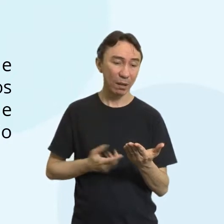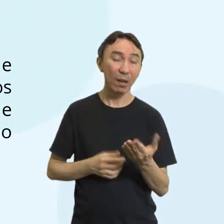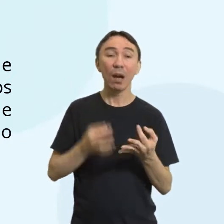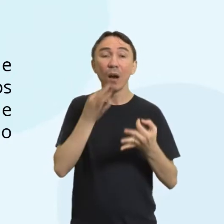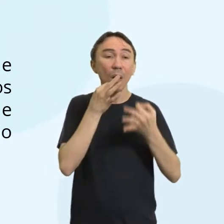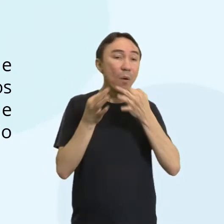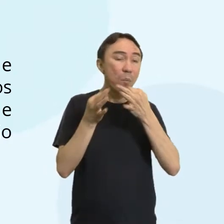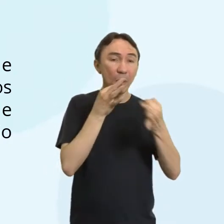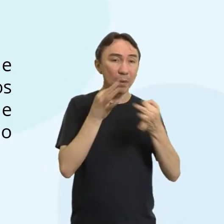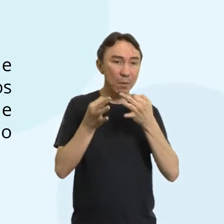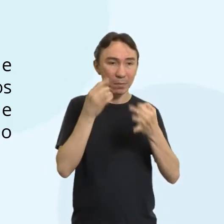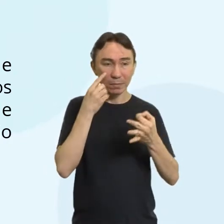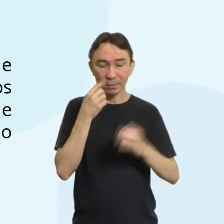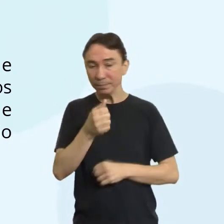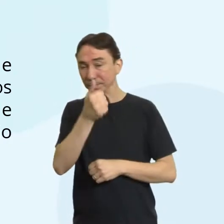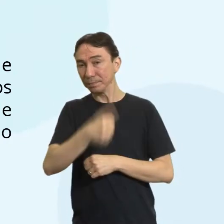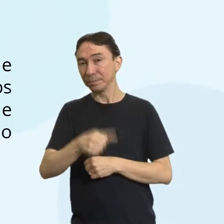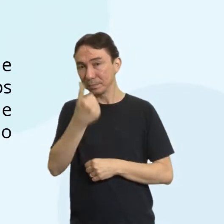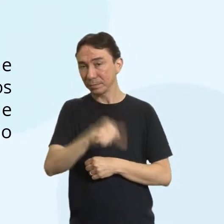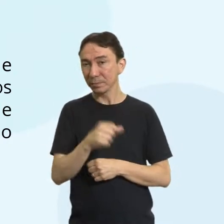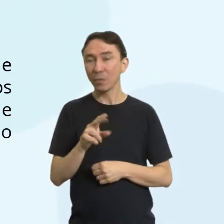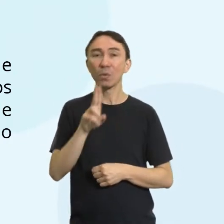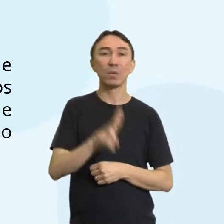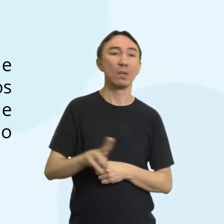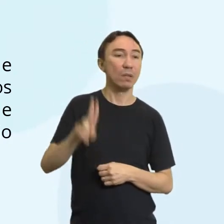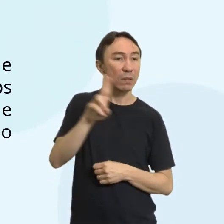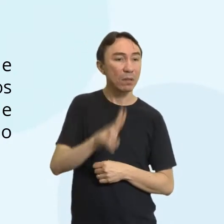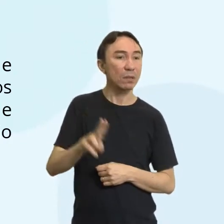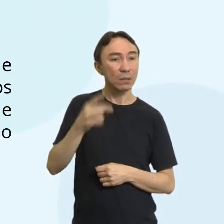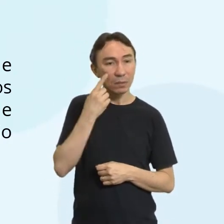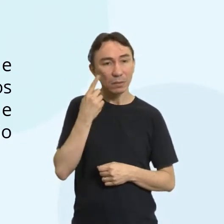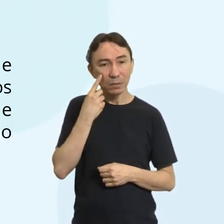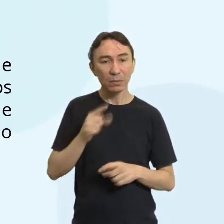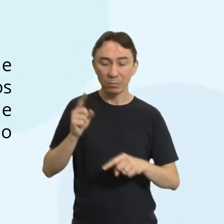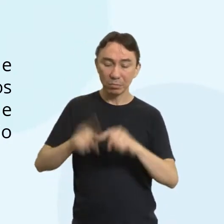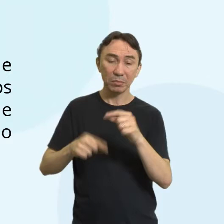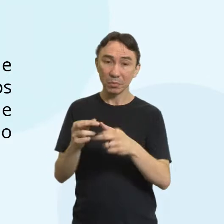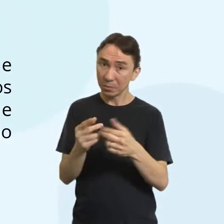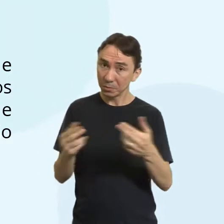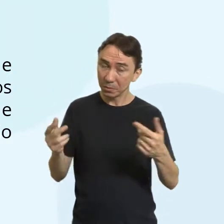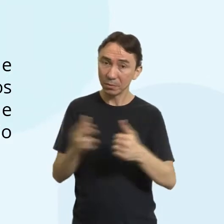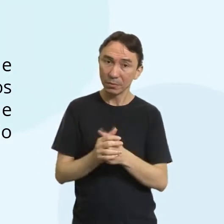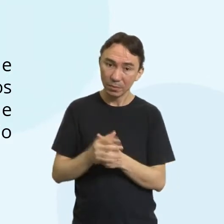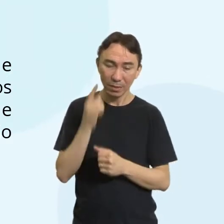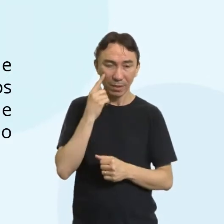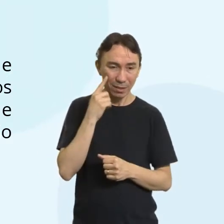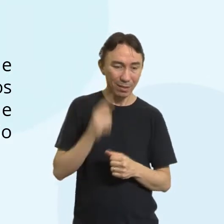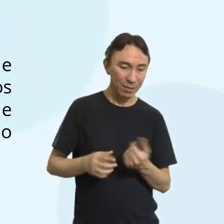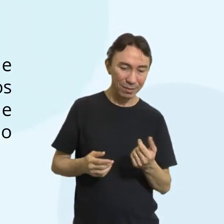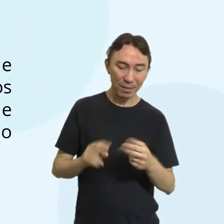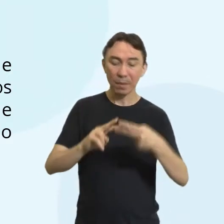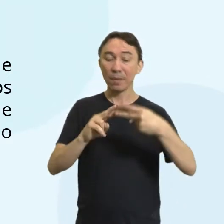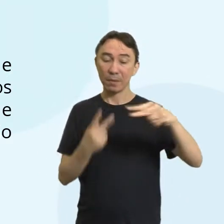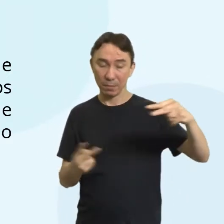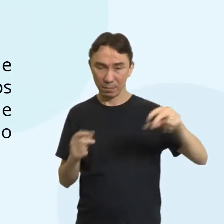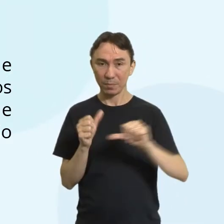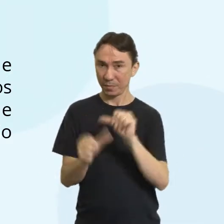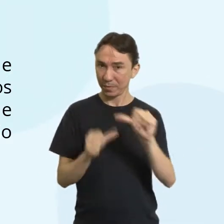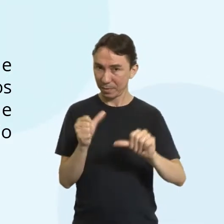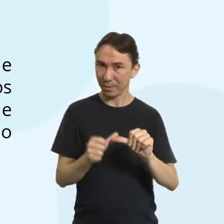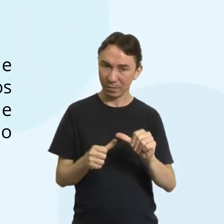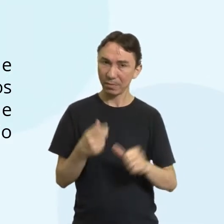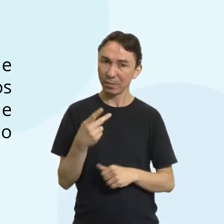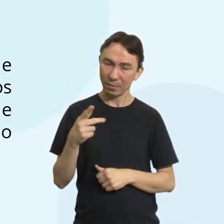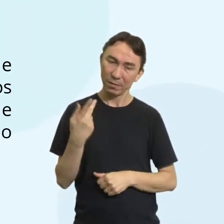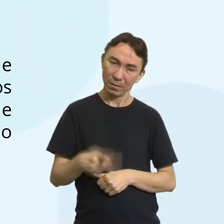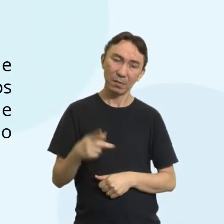e benefícios da utilização de produtos geneticamente modificados, disponíveis no mercado. Objeto de